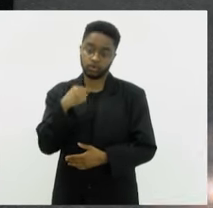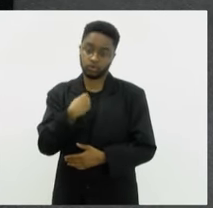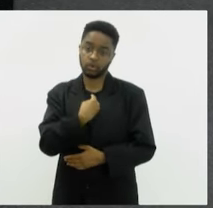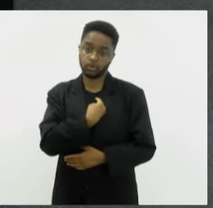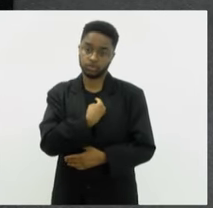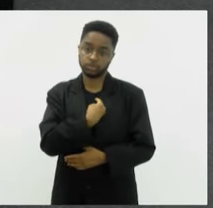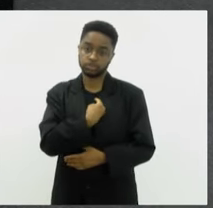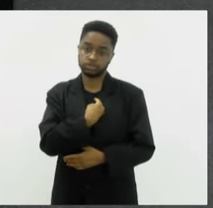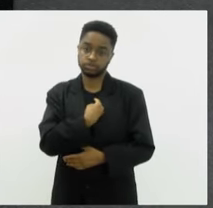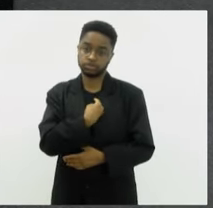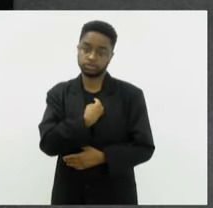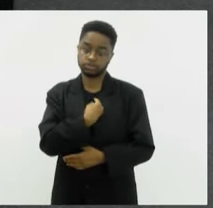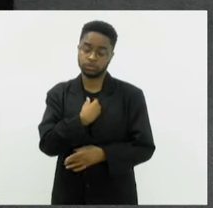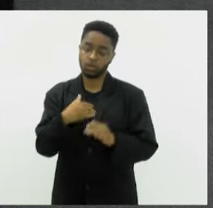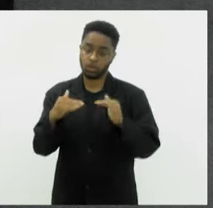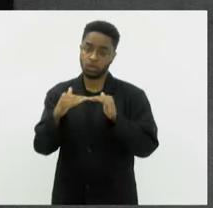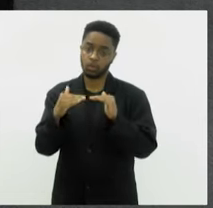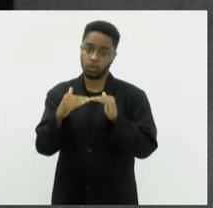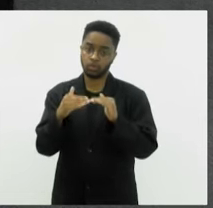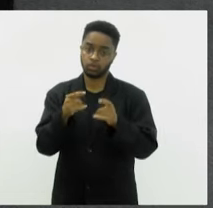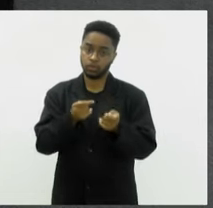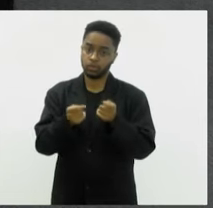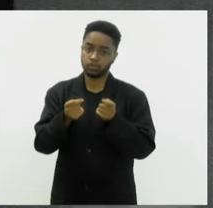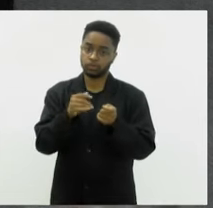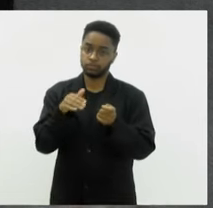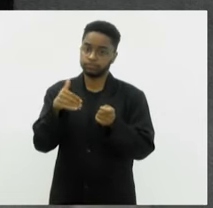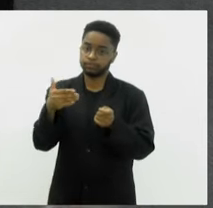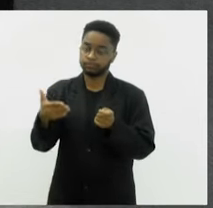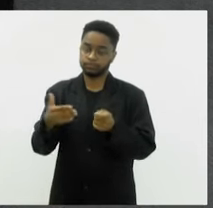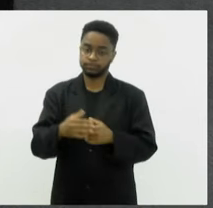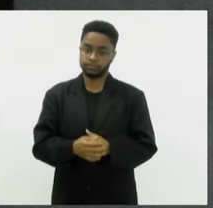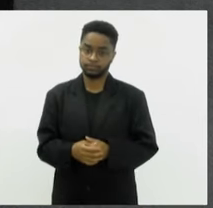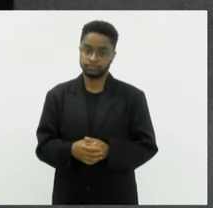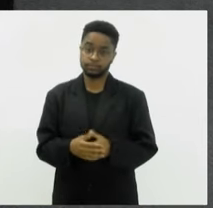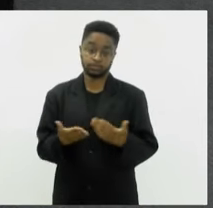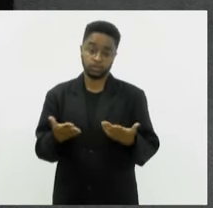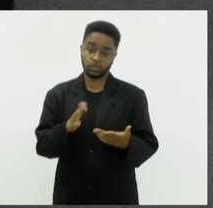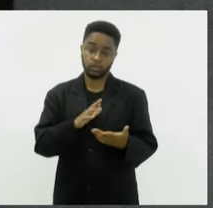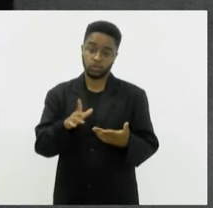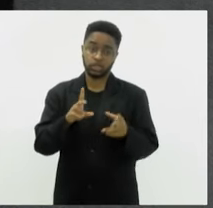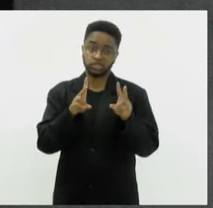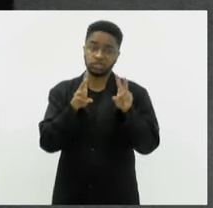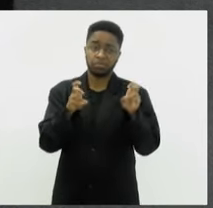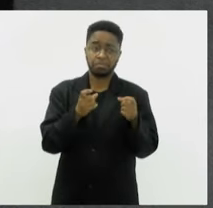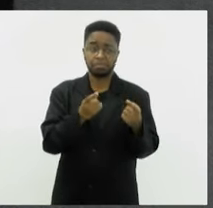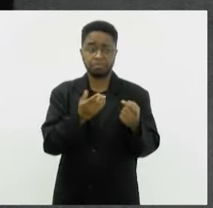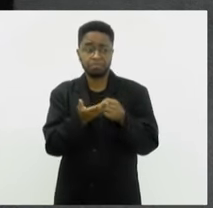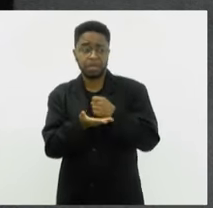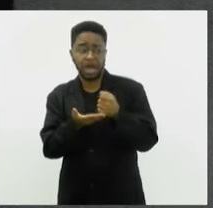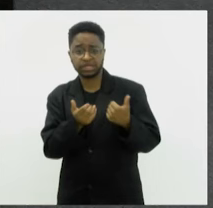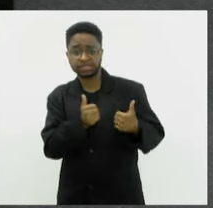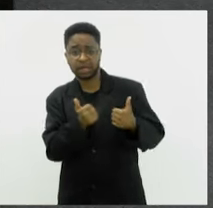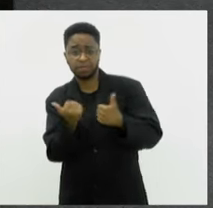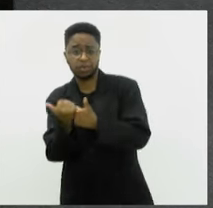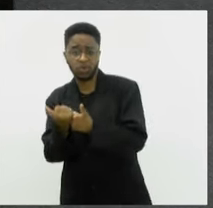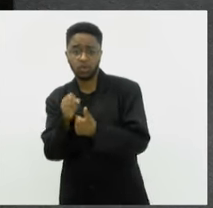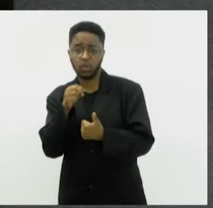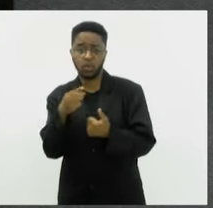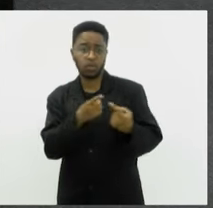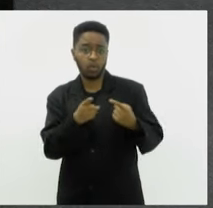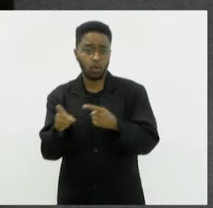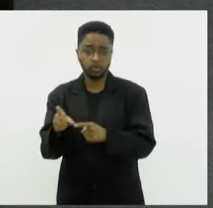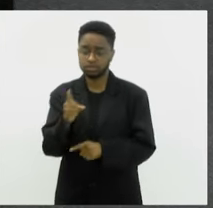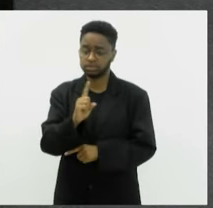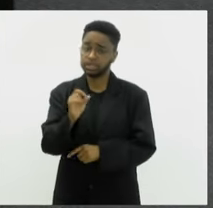a esse controle externo. Não tem nada que é base do governo que é oposição. Se é para fazer o